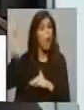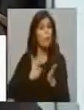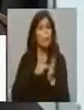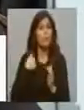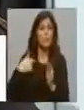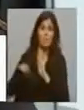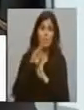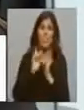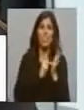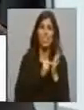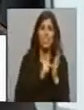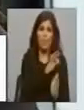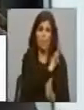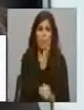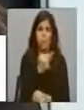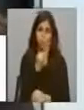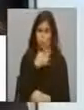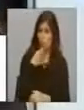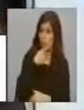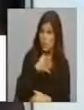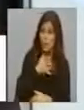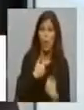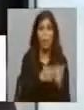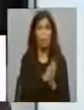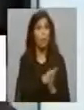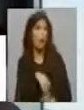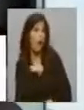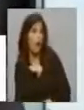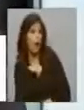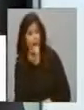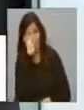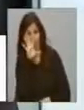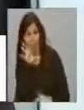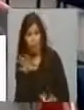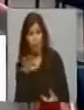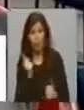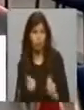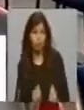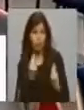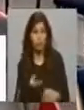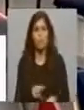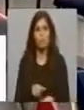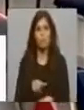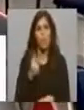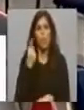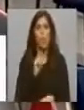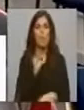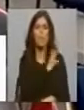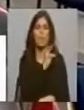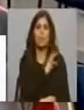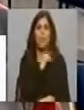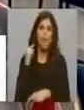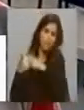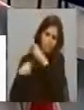de Engenharia da Faculdade do Porto, era todo mundo falava, nossa, que legal. É uma das faculdades mais tradicionais da Europa